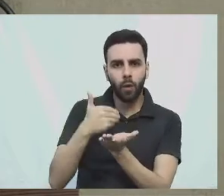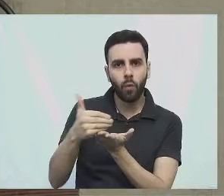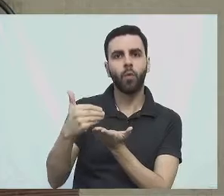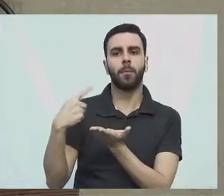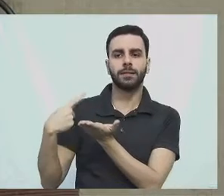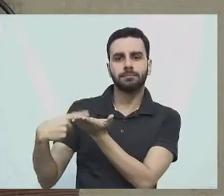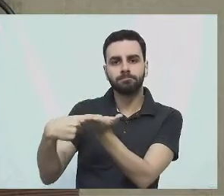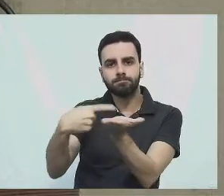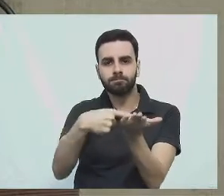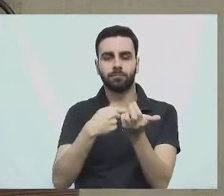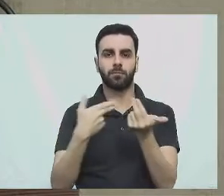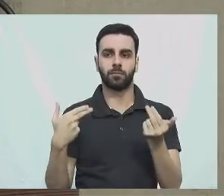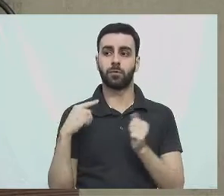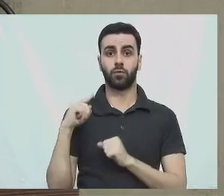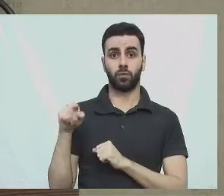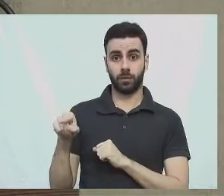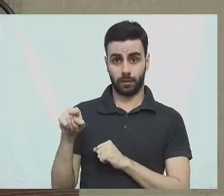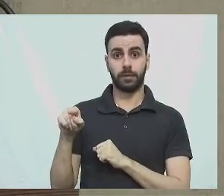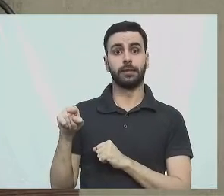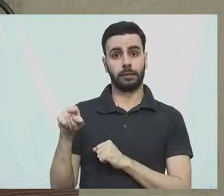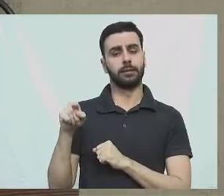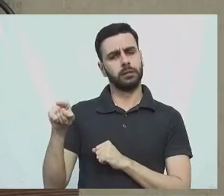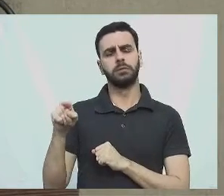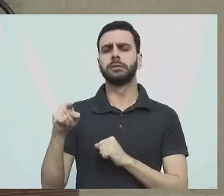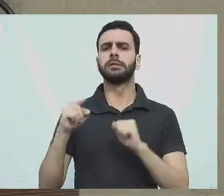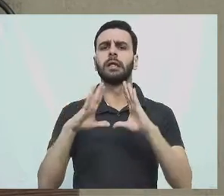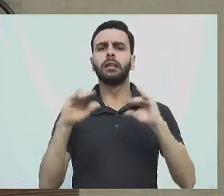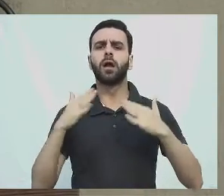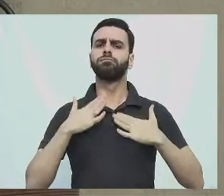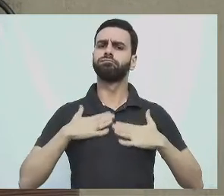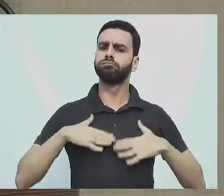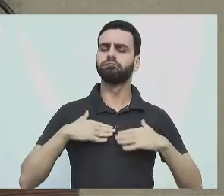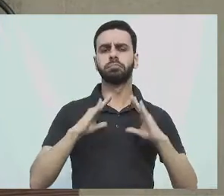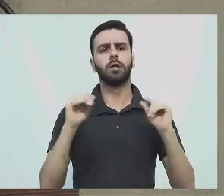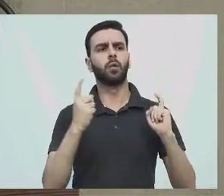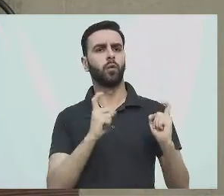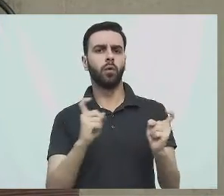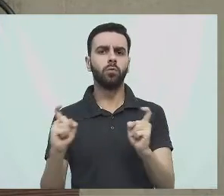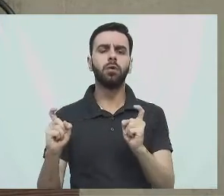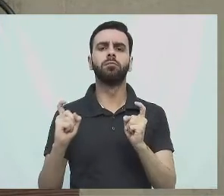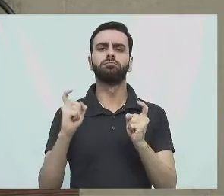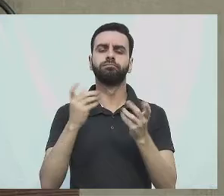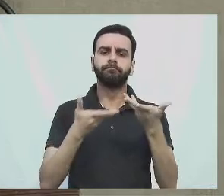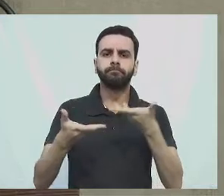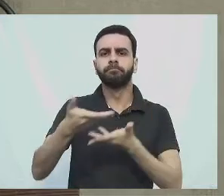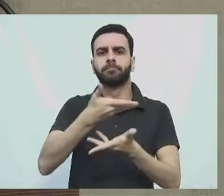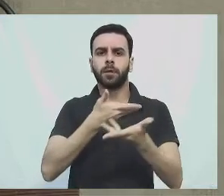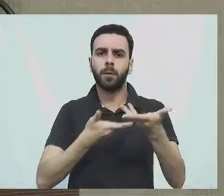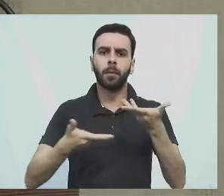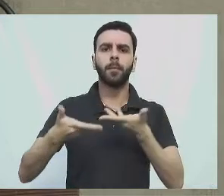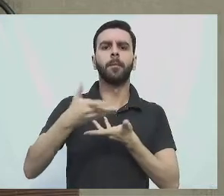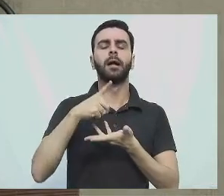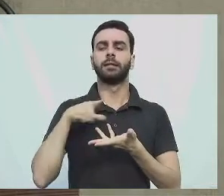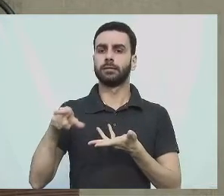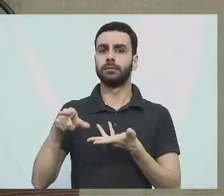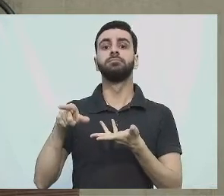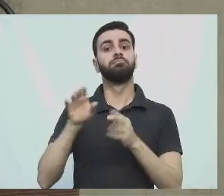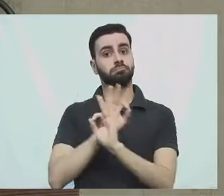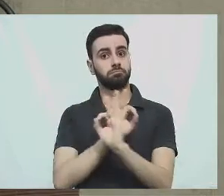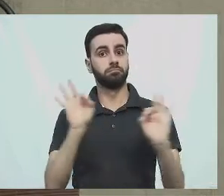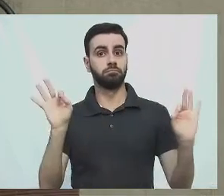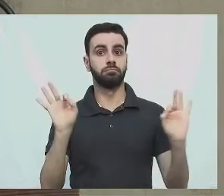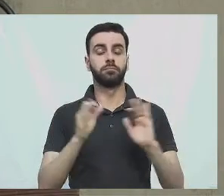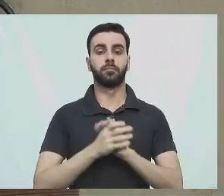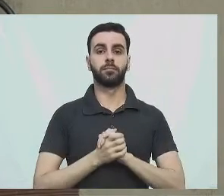articulação política, e o senhor, com muita tranquilidade nas reuniões, o senhor contribuiu, e muito